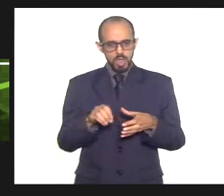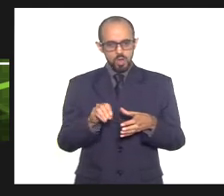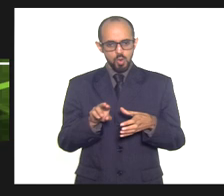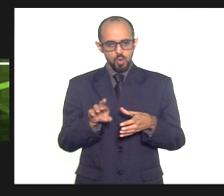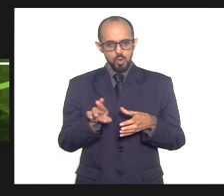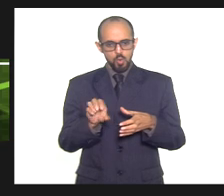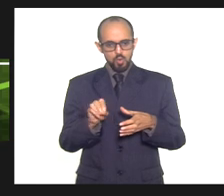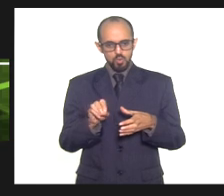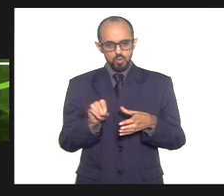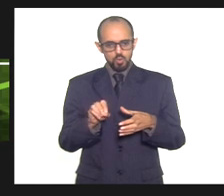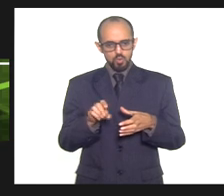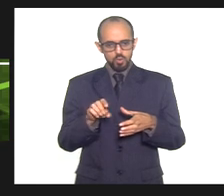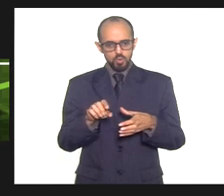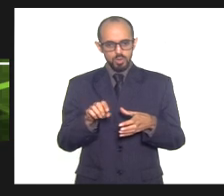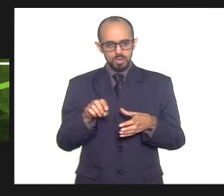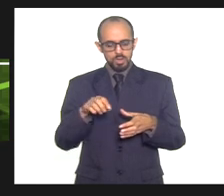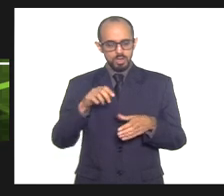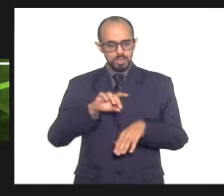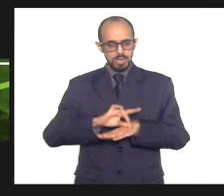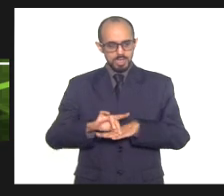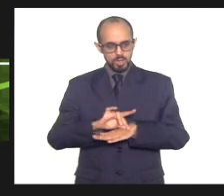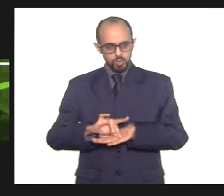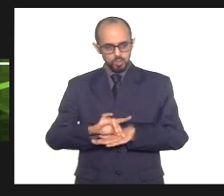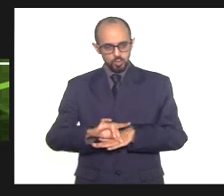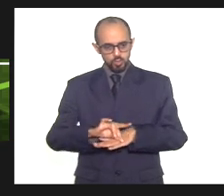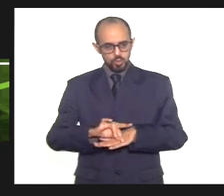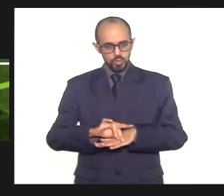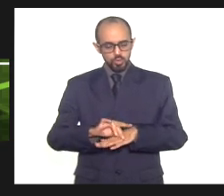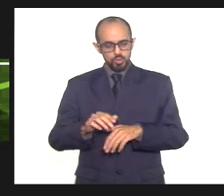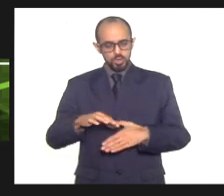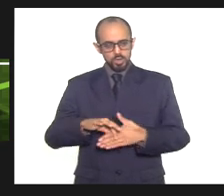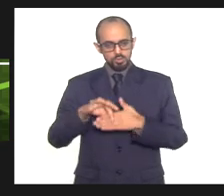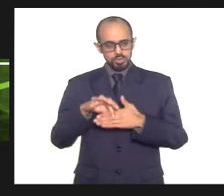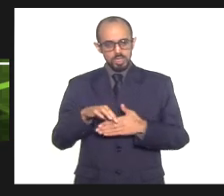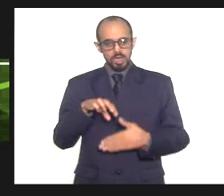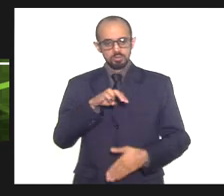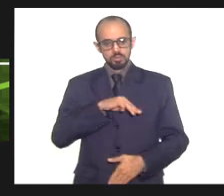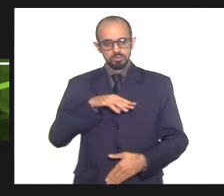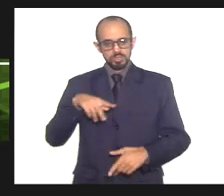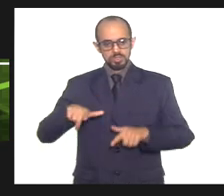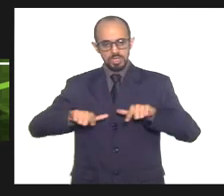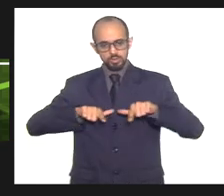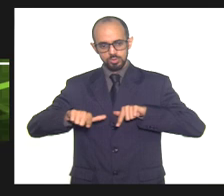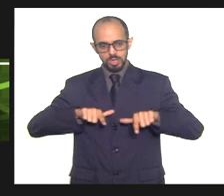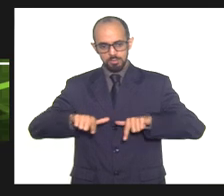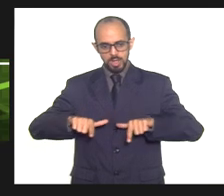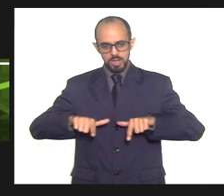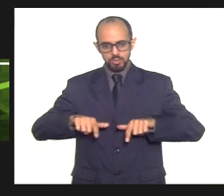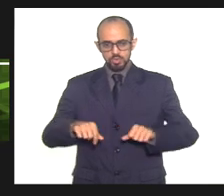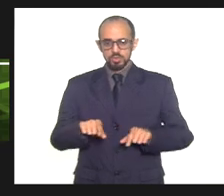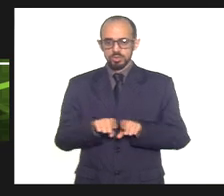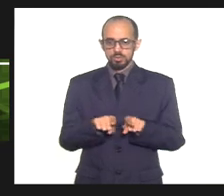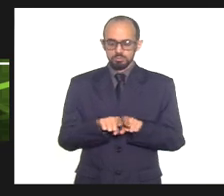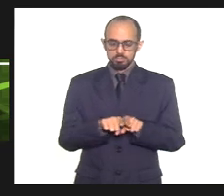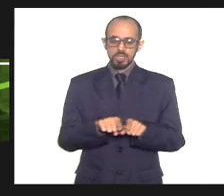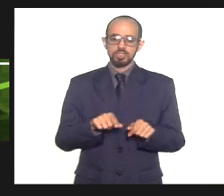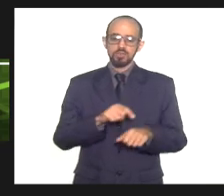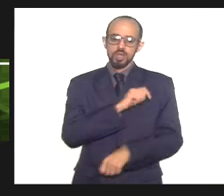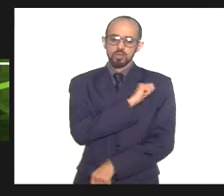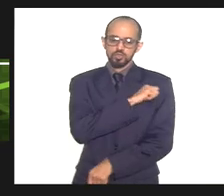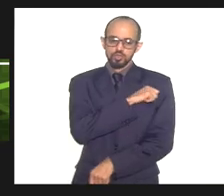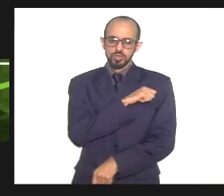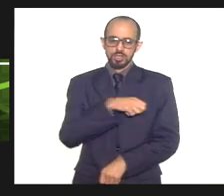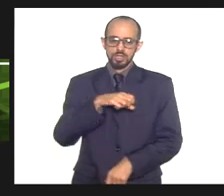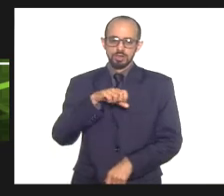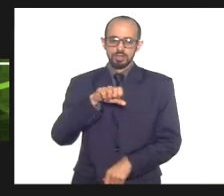capitaneado pelo Ministério Público do Trabalho, né? E esse ano, por exemplo, nós já tivemos auditorias internas de SGSO,